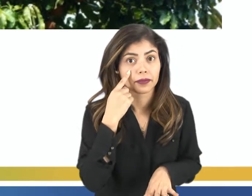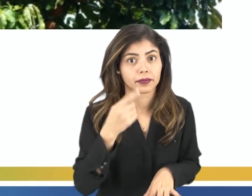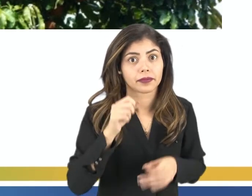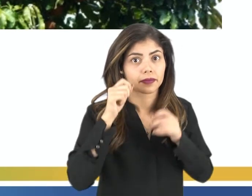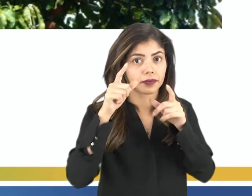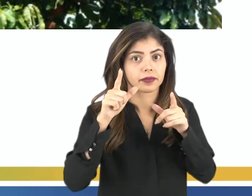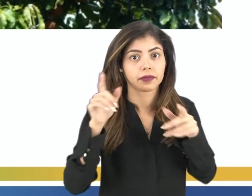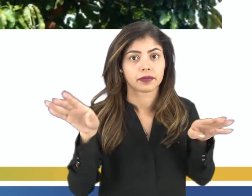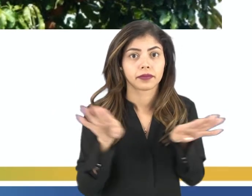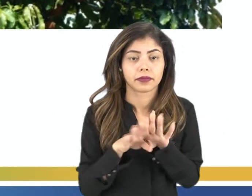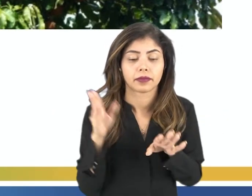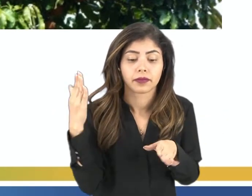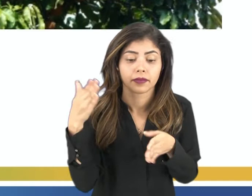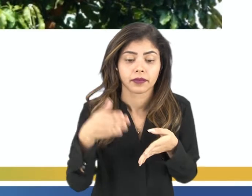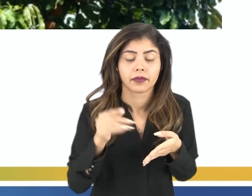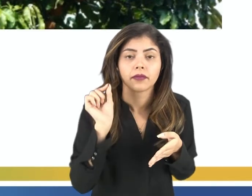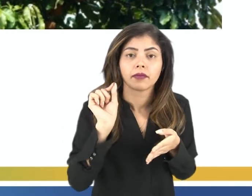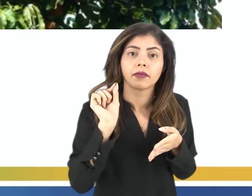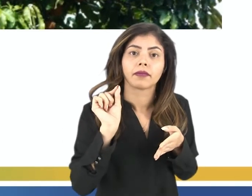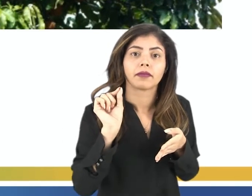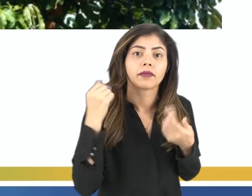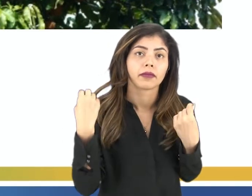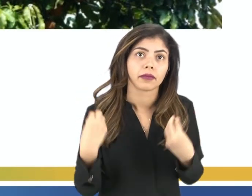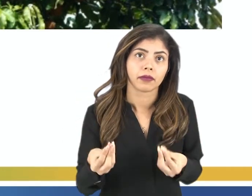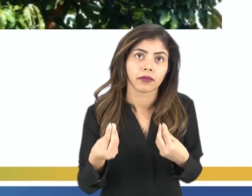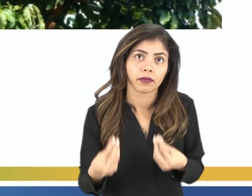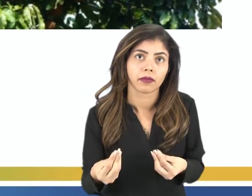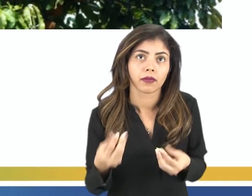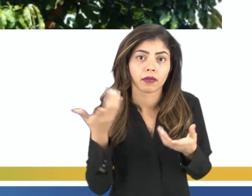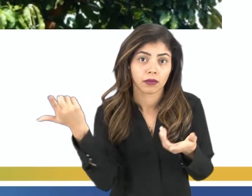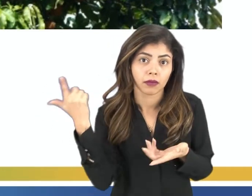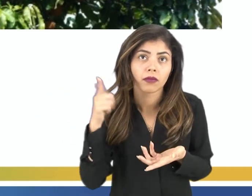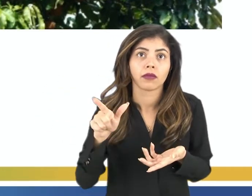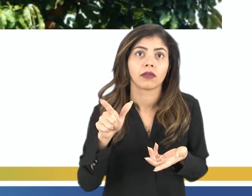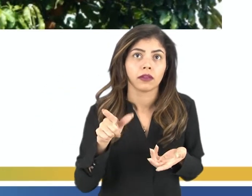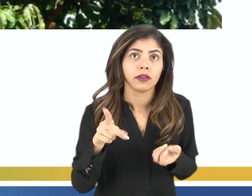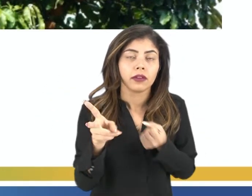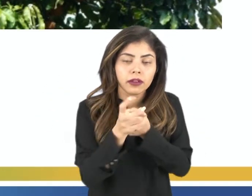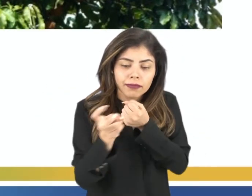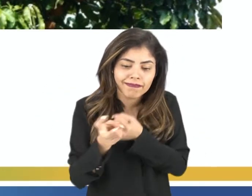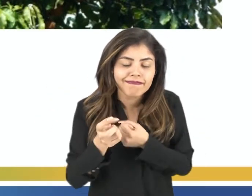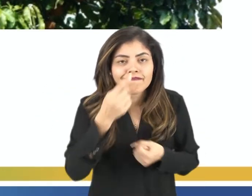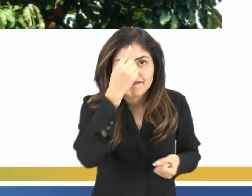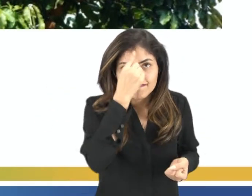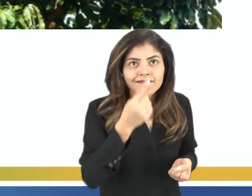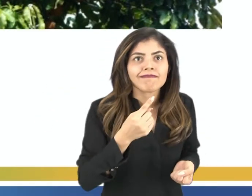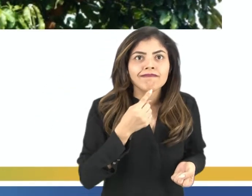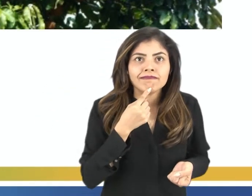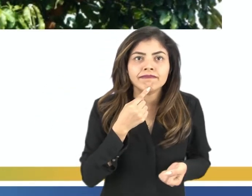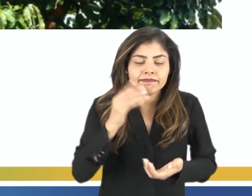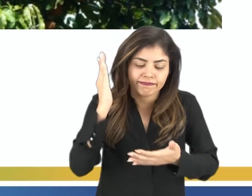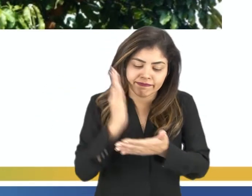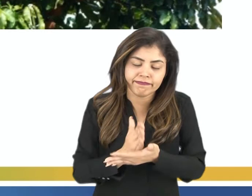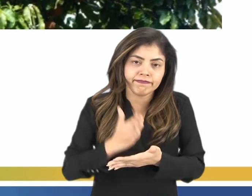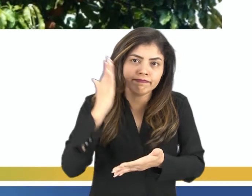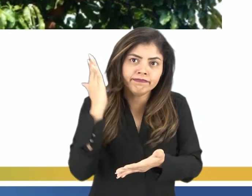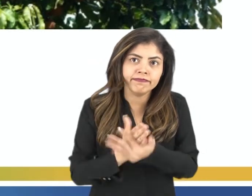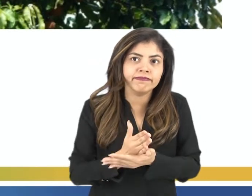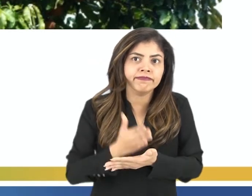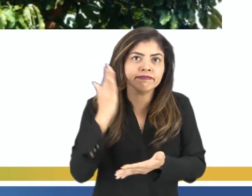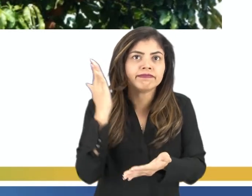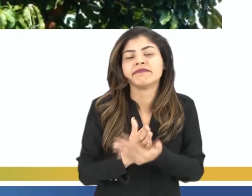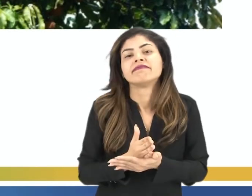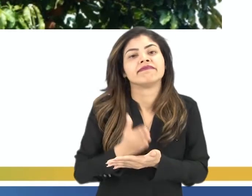nós frisarmos que para eles conseguirem coletar esses ouriços, a qual nós vemos pela imagem que eles estão quebrando, né, com